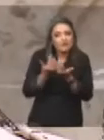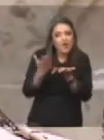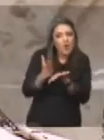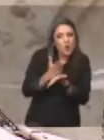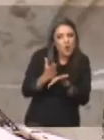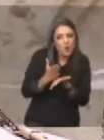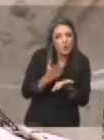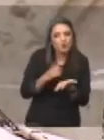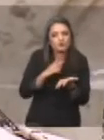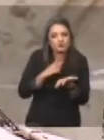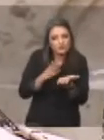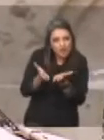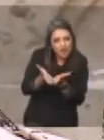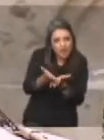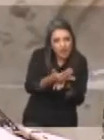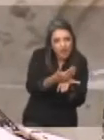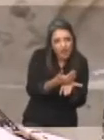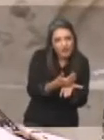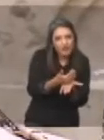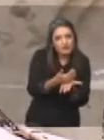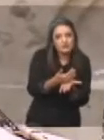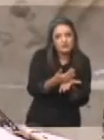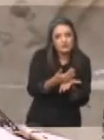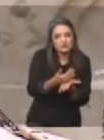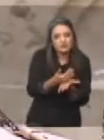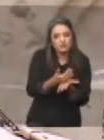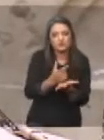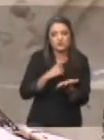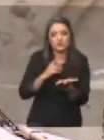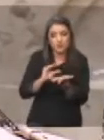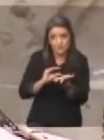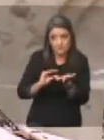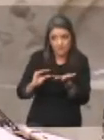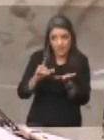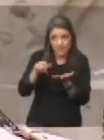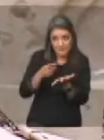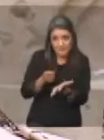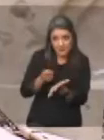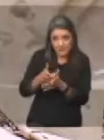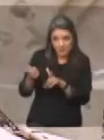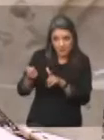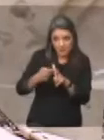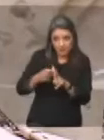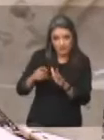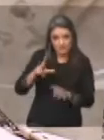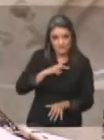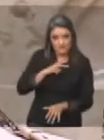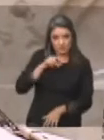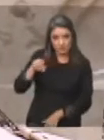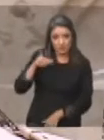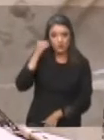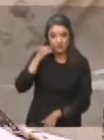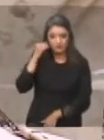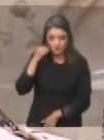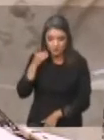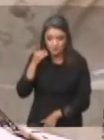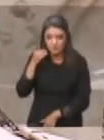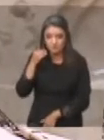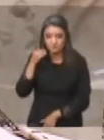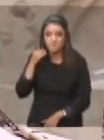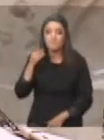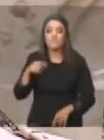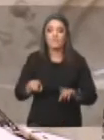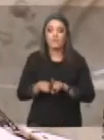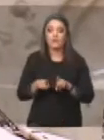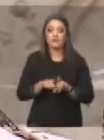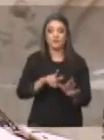eram arrecadados utilizados para o pagamento de contas pessoais do parlamentar. O depoimento